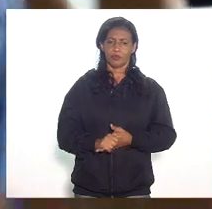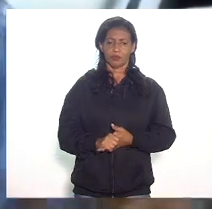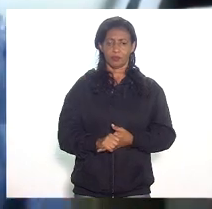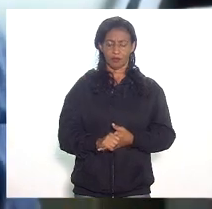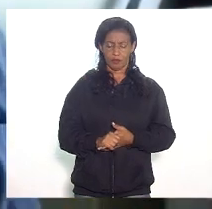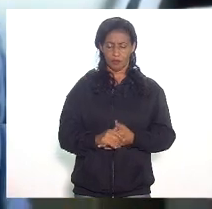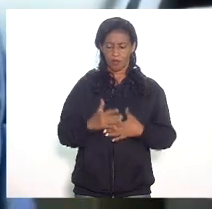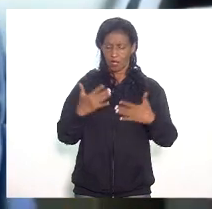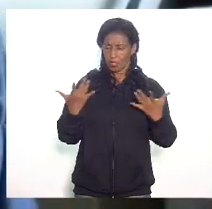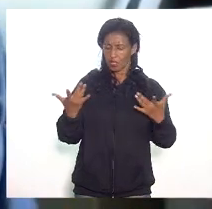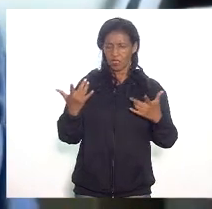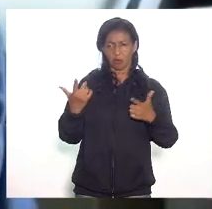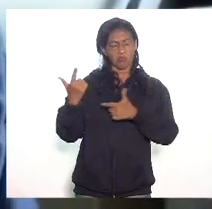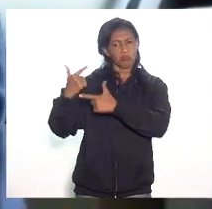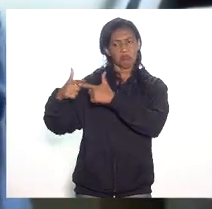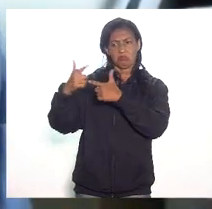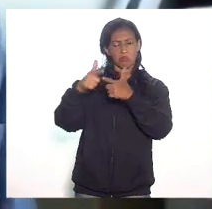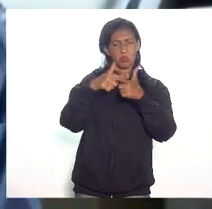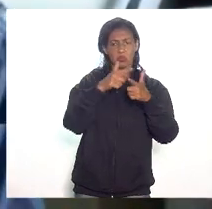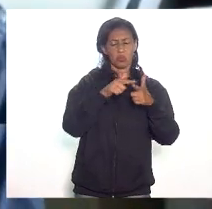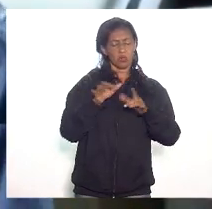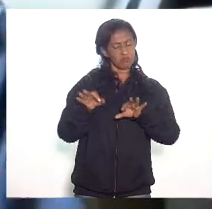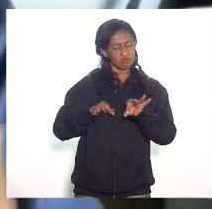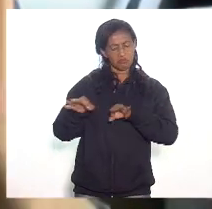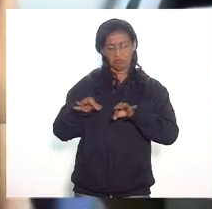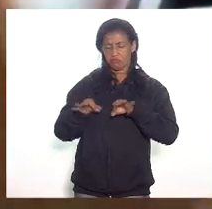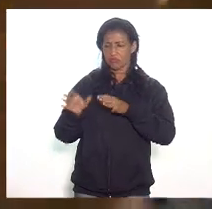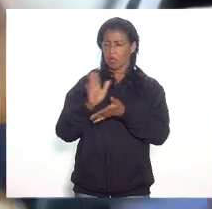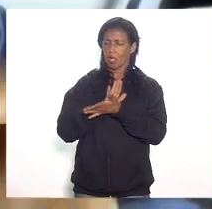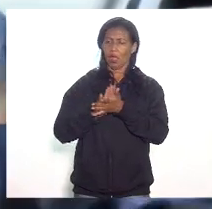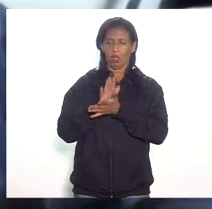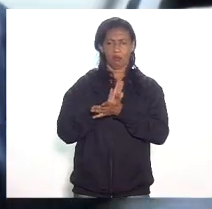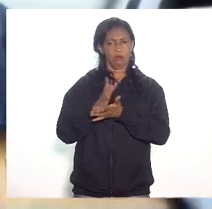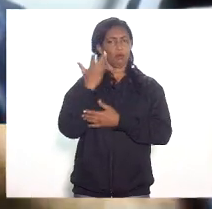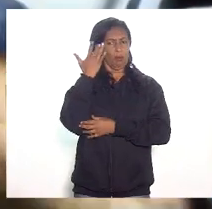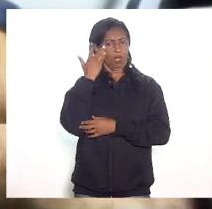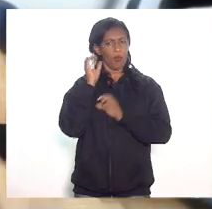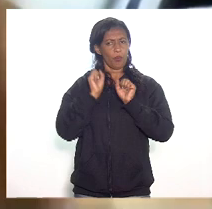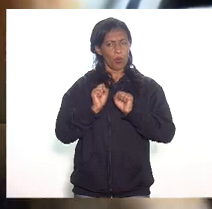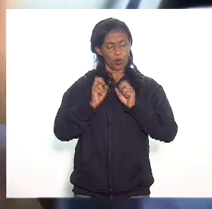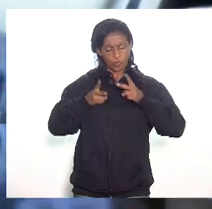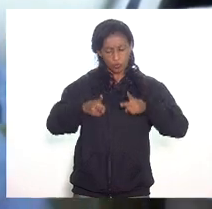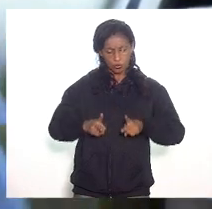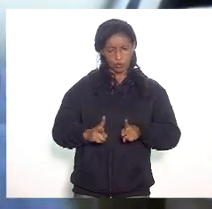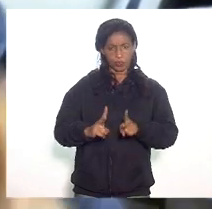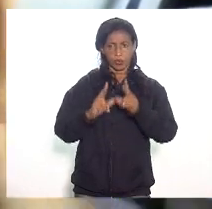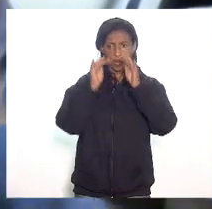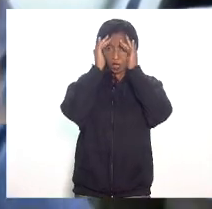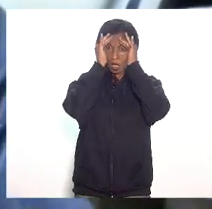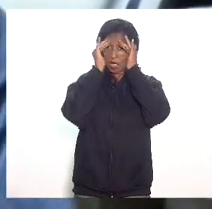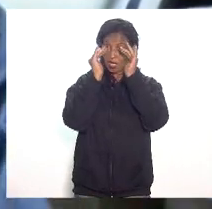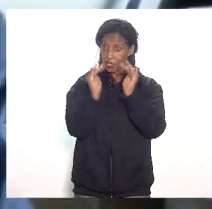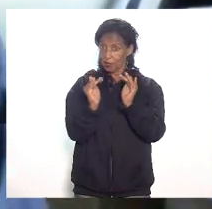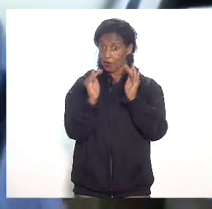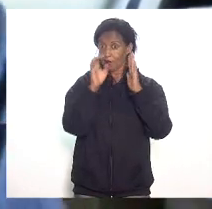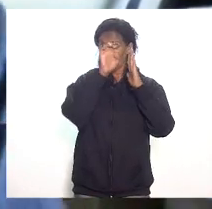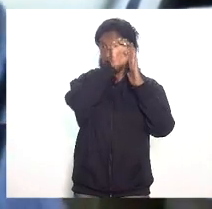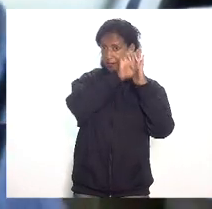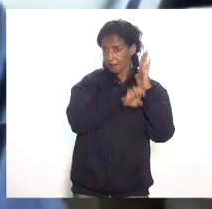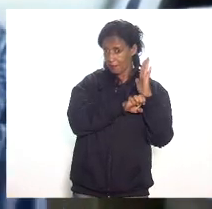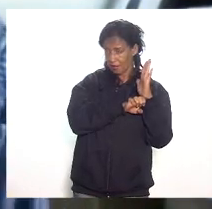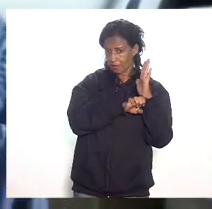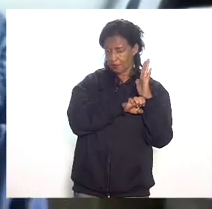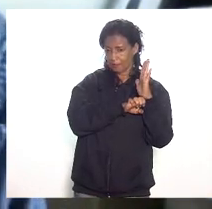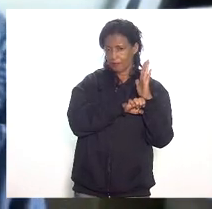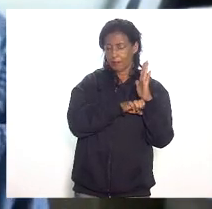não te criamos nenhum obstáculo a esse projeto e acho que ele pode continuar respeitando as emendas. Pô, agora o